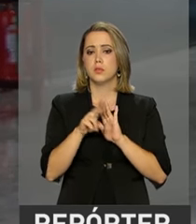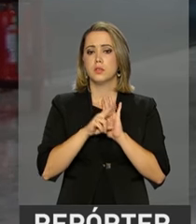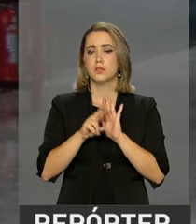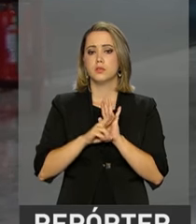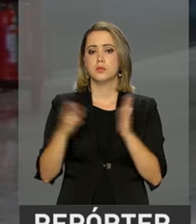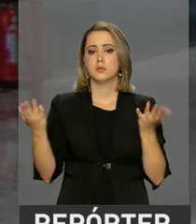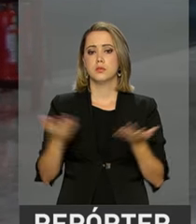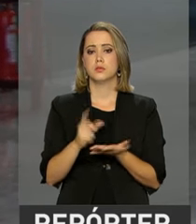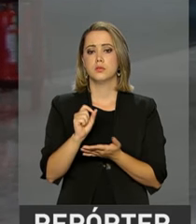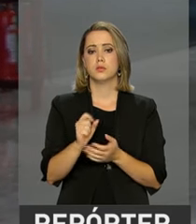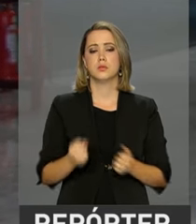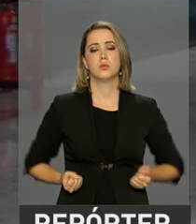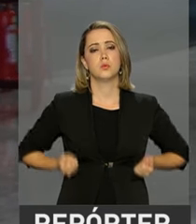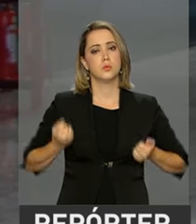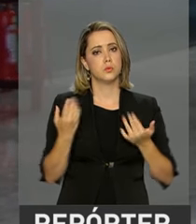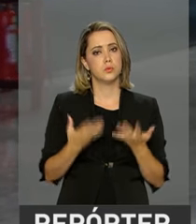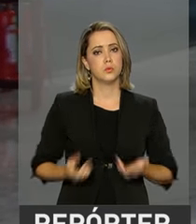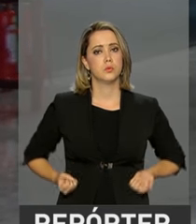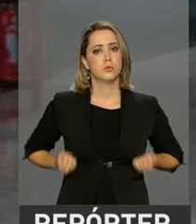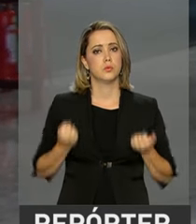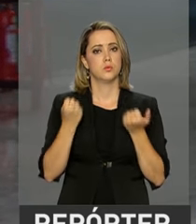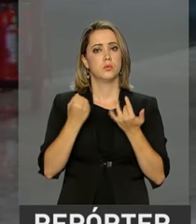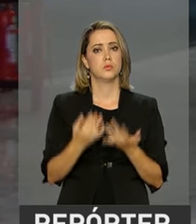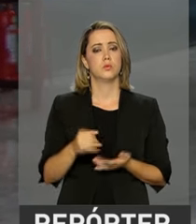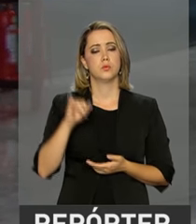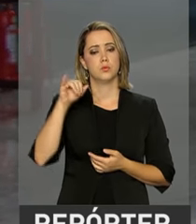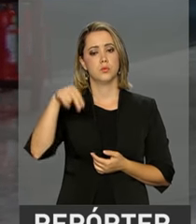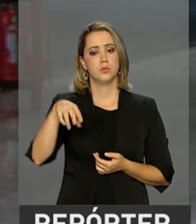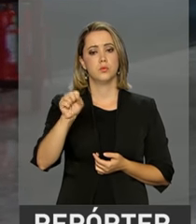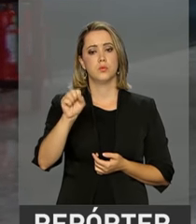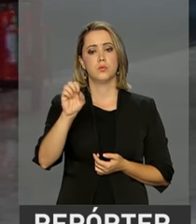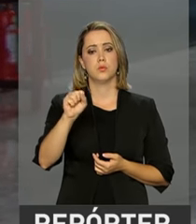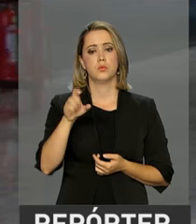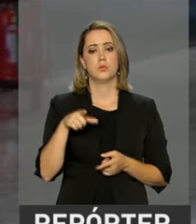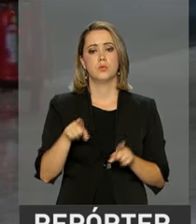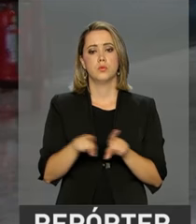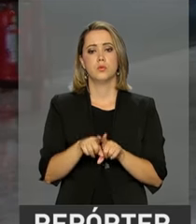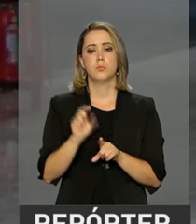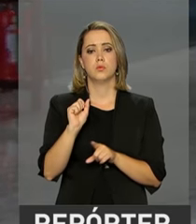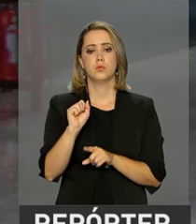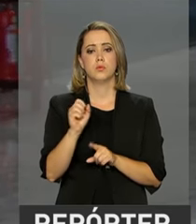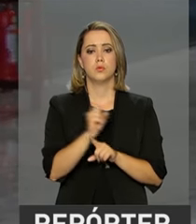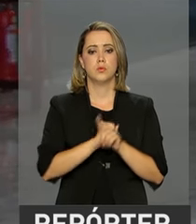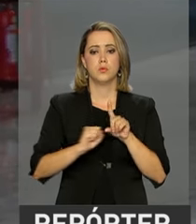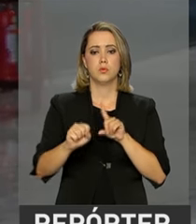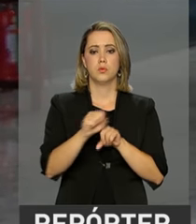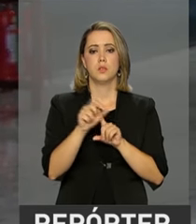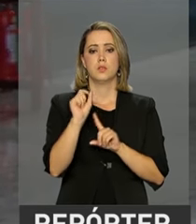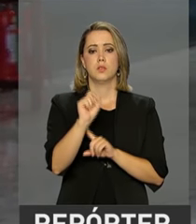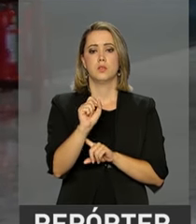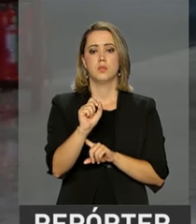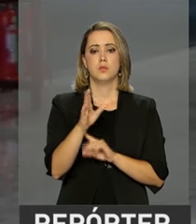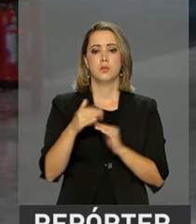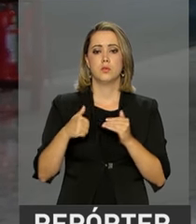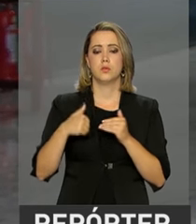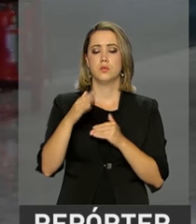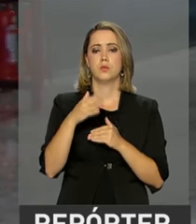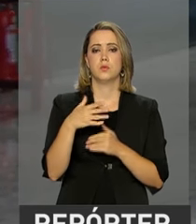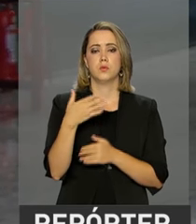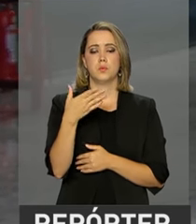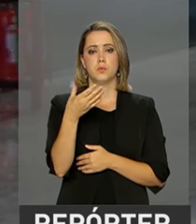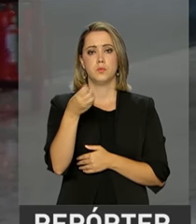pelas regras atuais, as despesas do regime geral de previdência social e da assistência social passarão